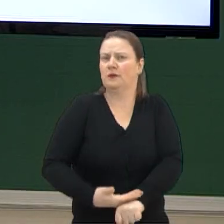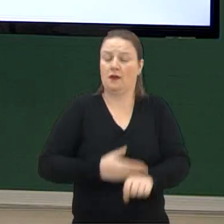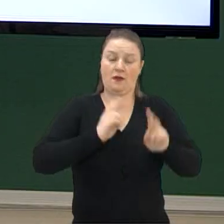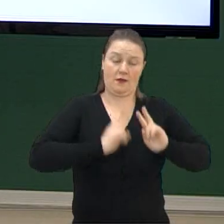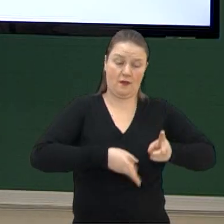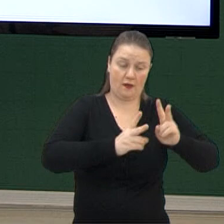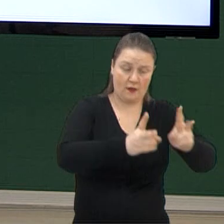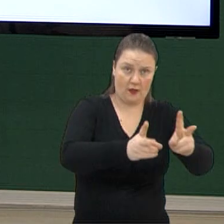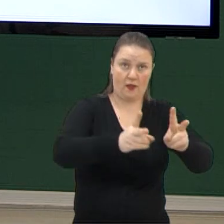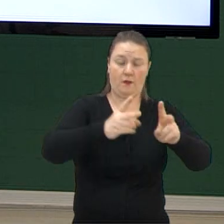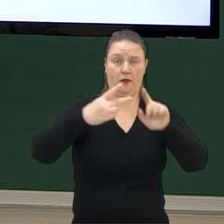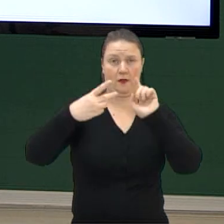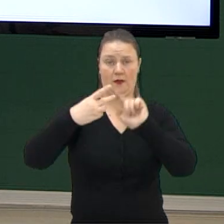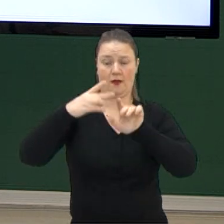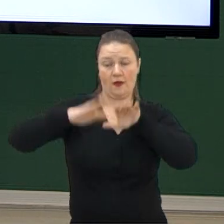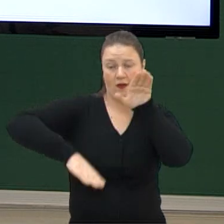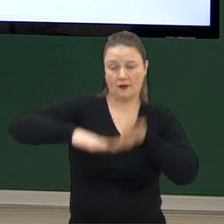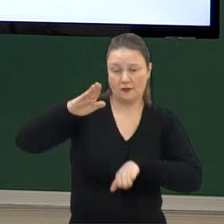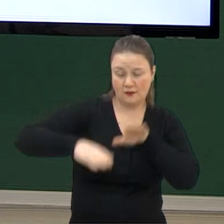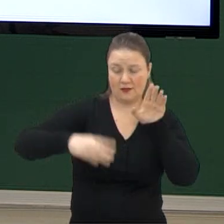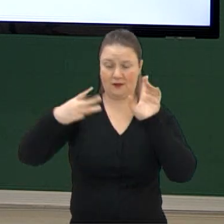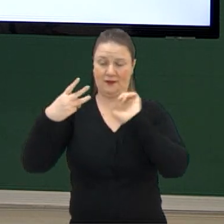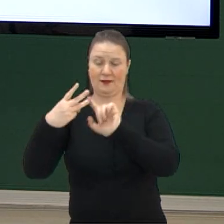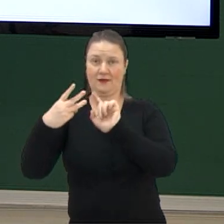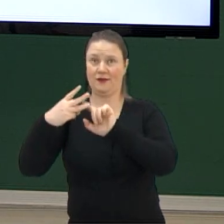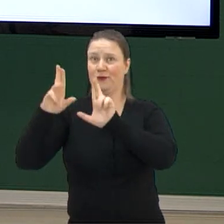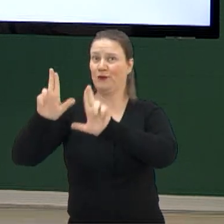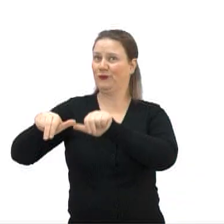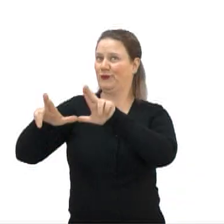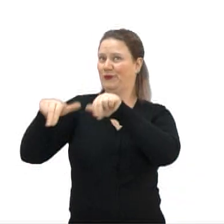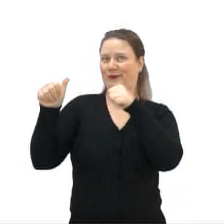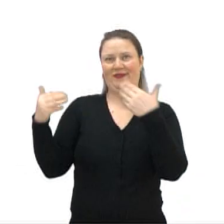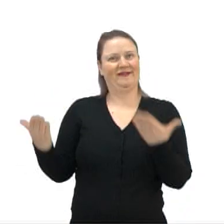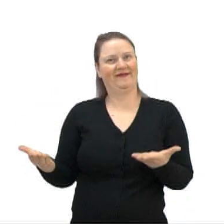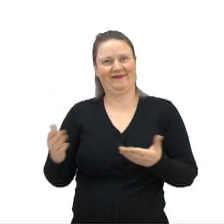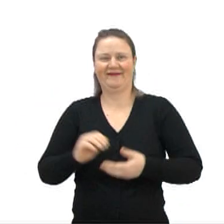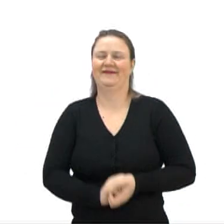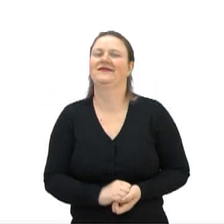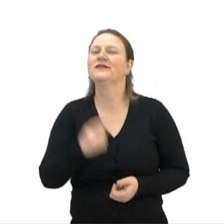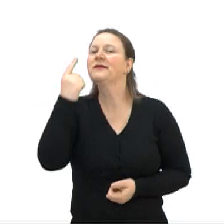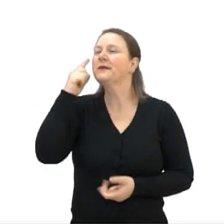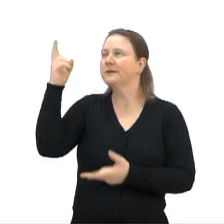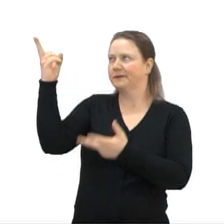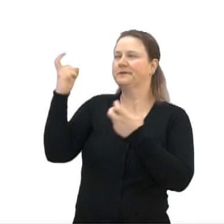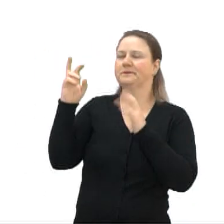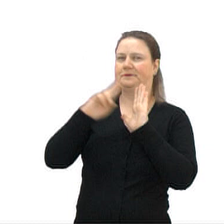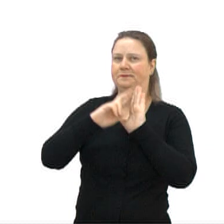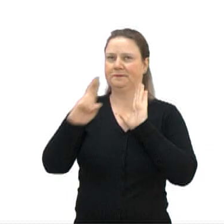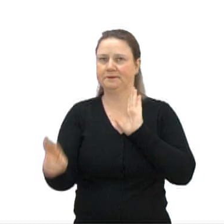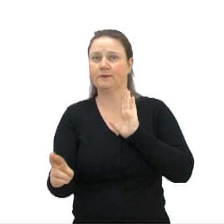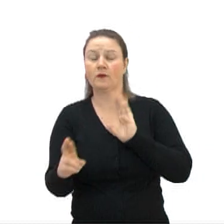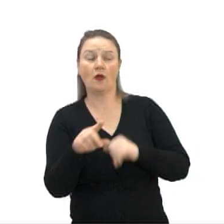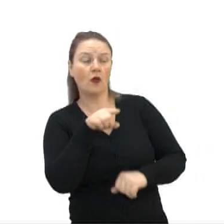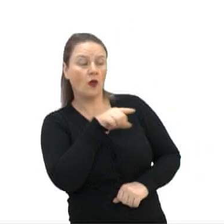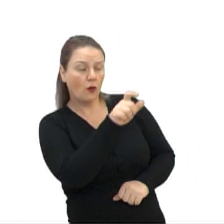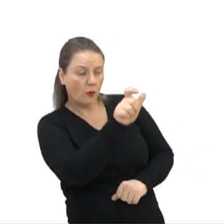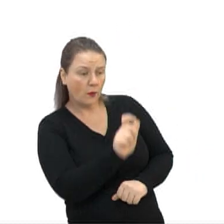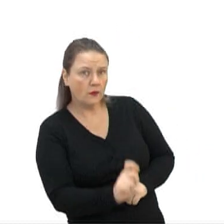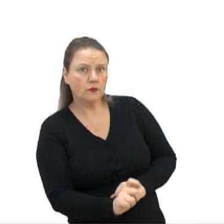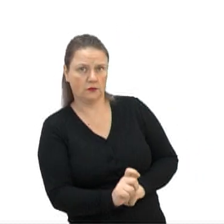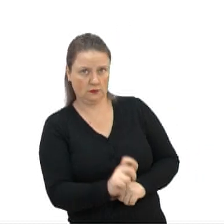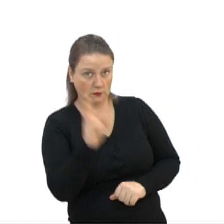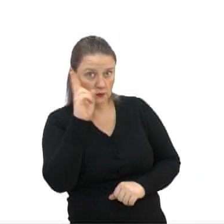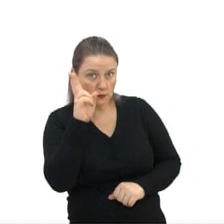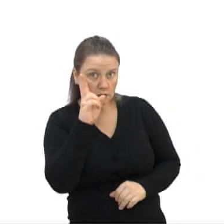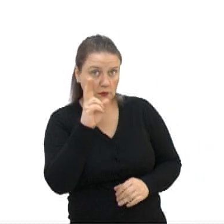sempre, como às vezes e como o nunca. Mas vamos ver a resposta. Então eu tenho o senhor, a atividade,